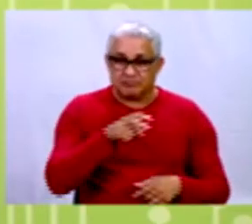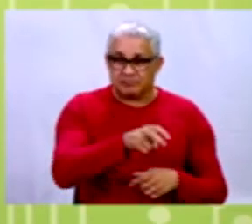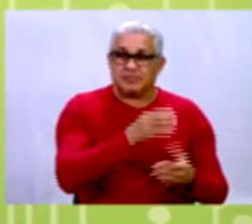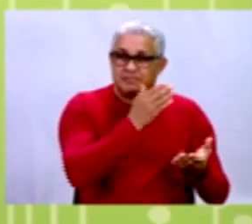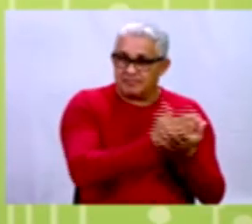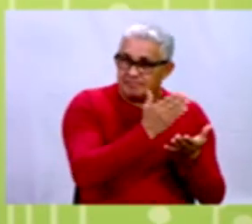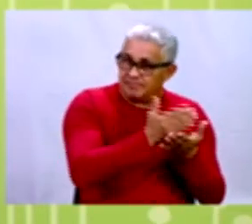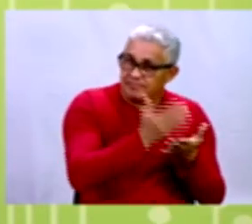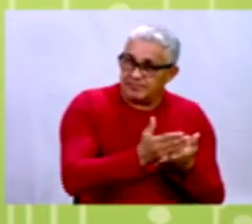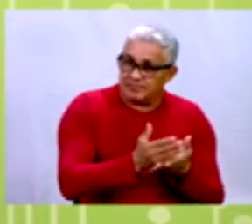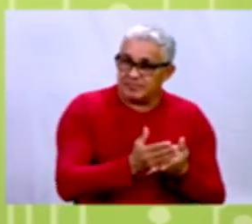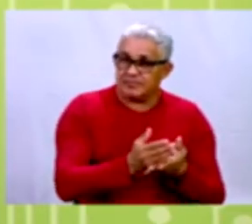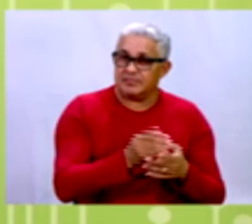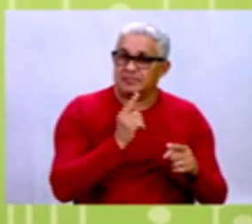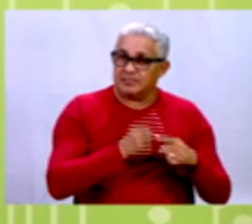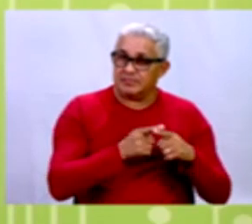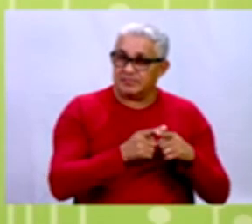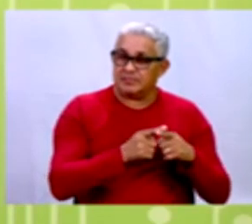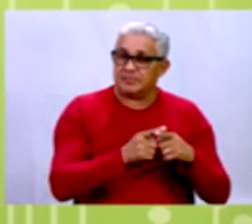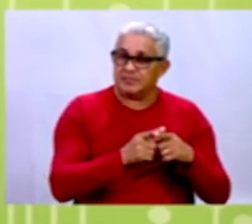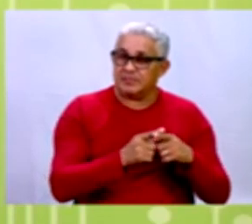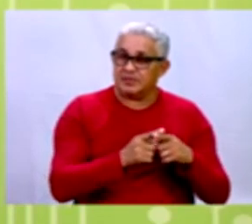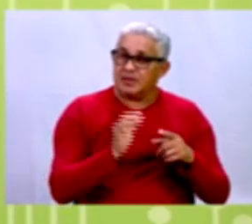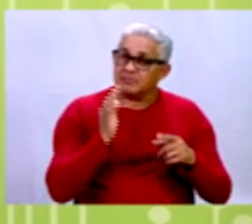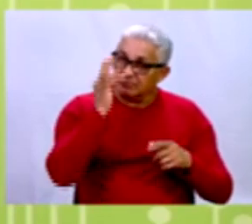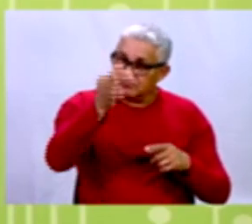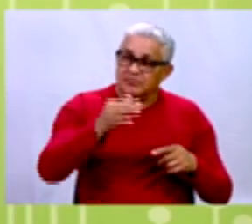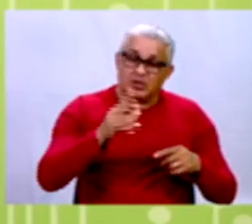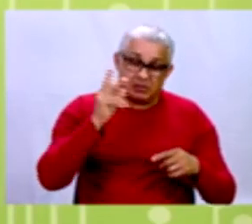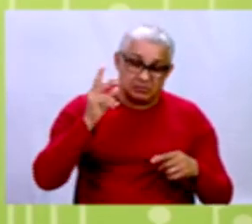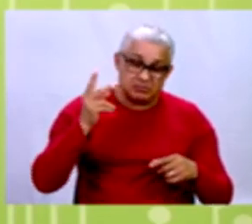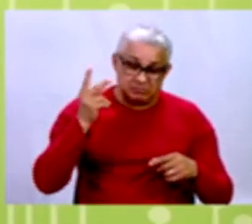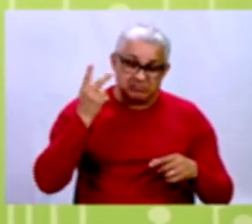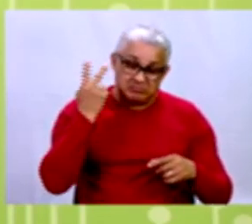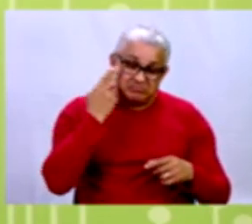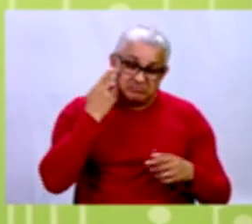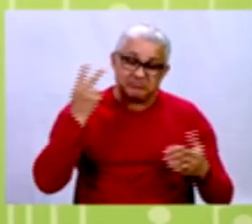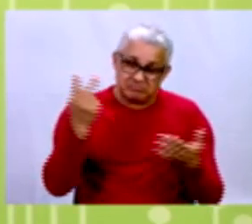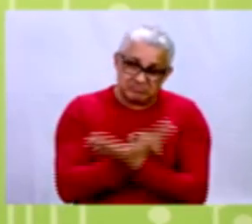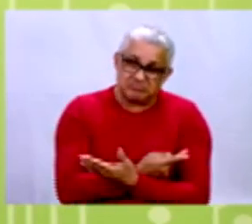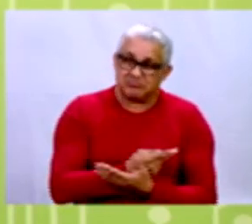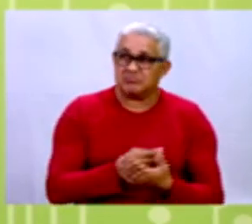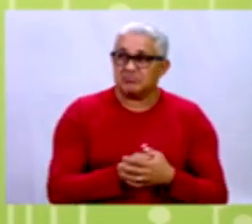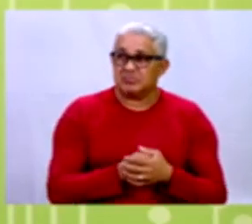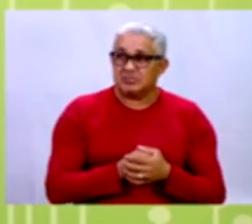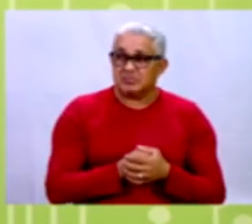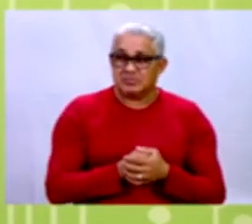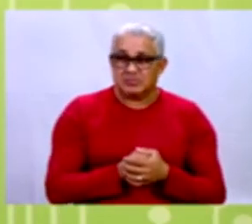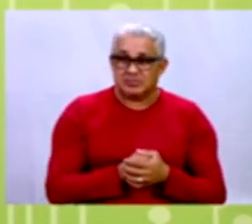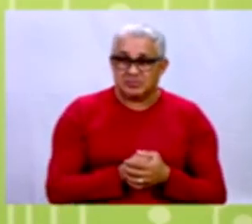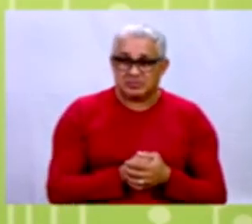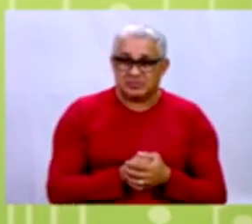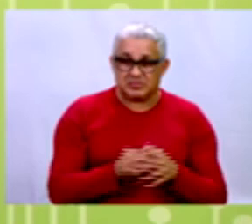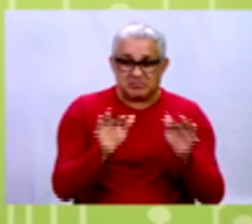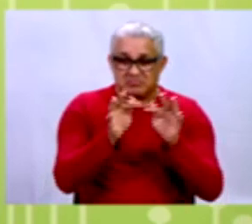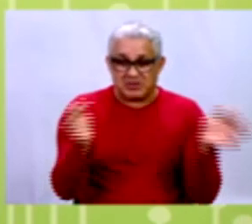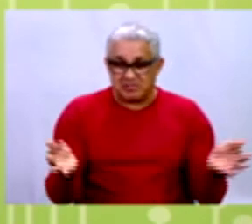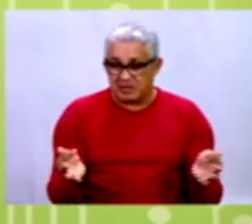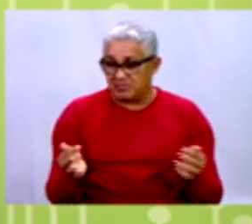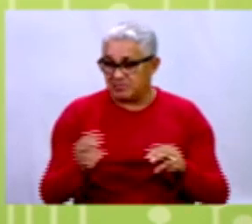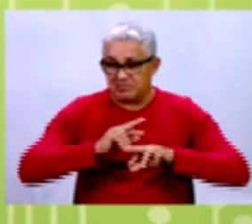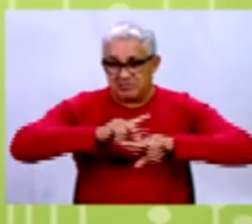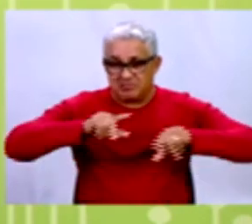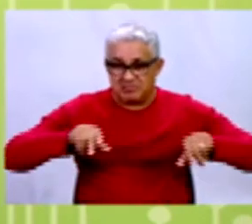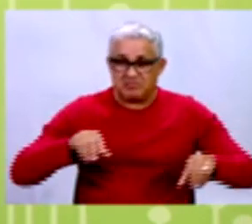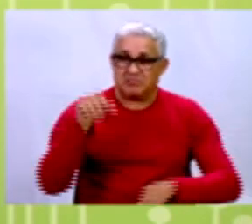mesmo para poder chegar até o bem. Isso acontece muito. Isso acontece com bens de pequeno valor, isso acontece